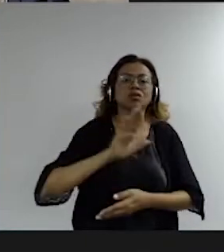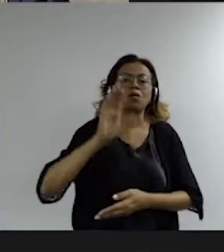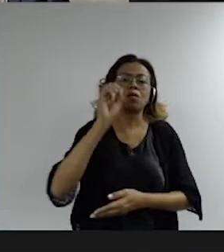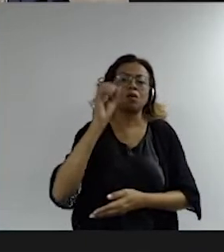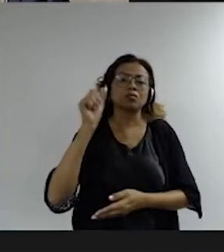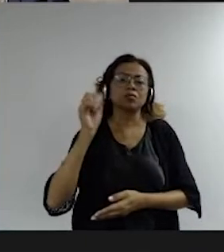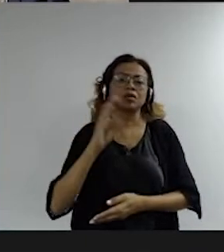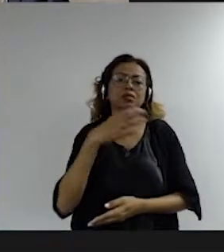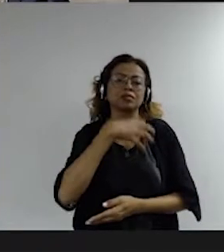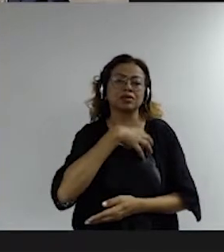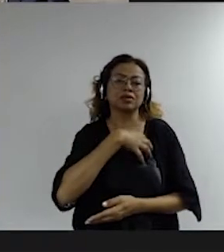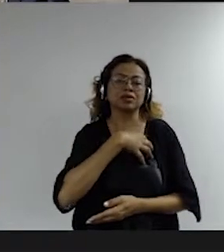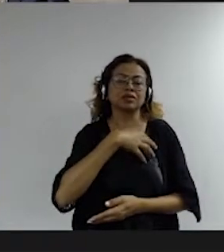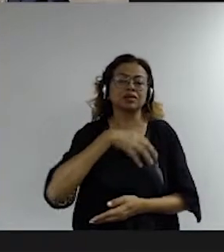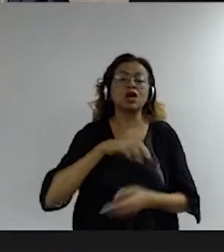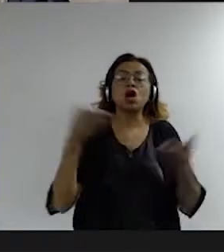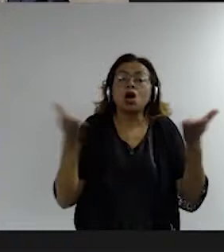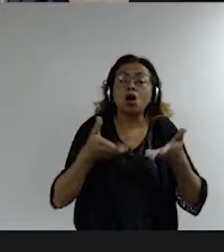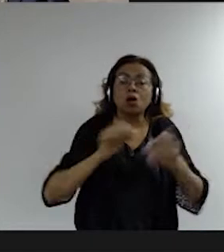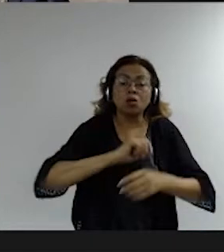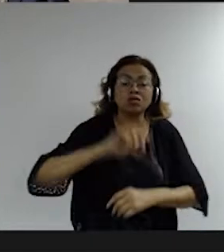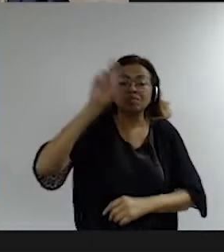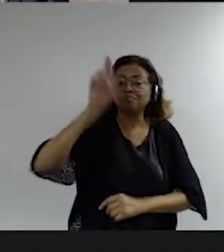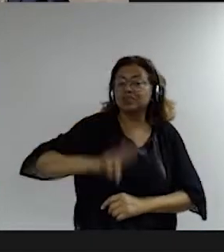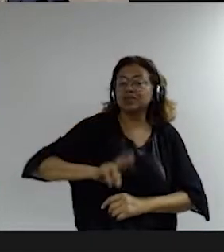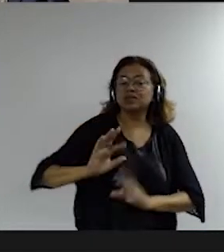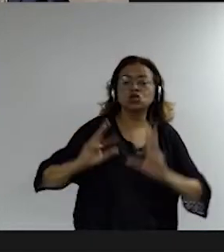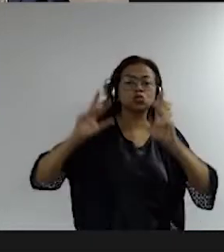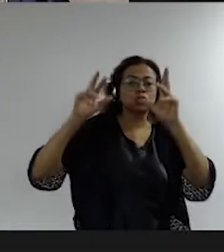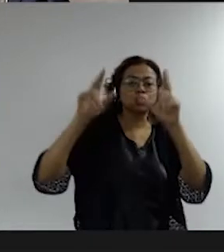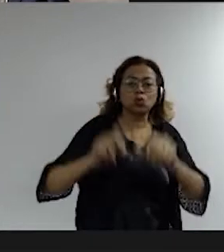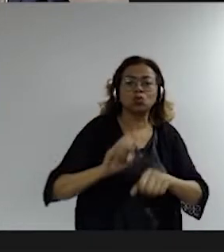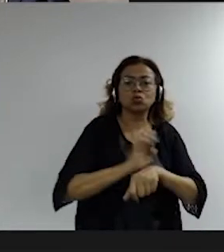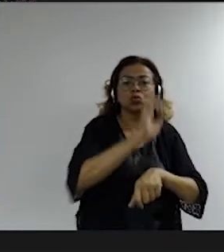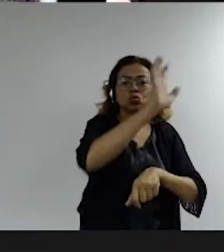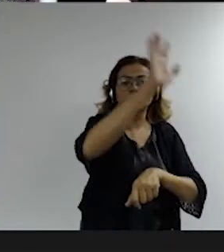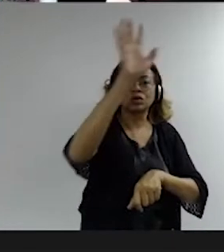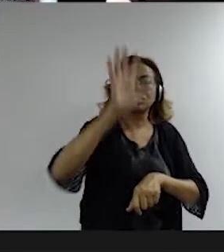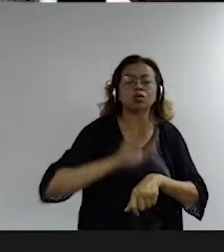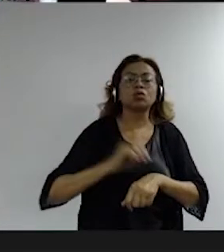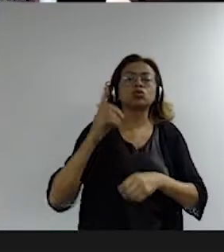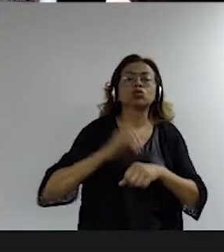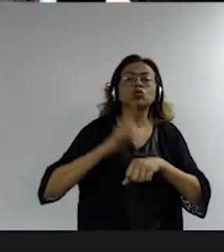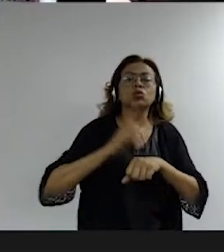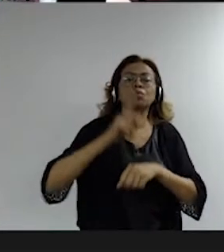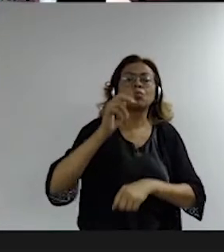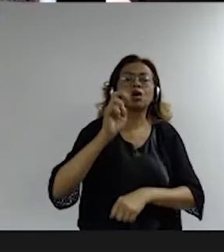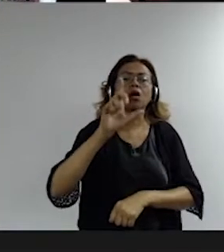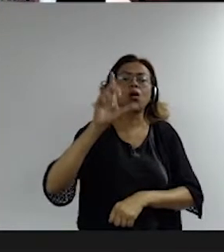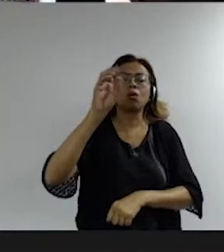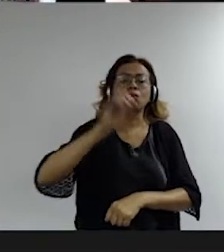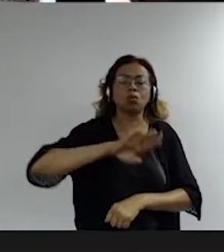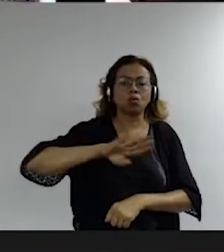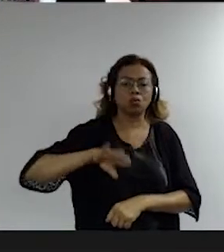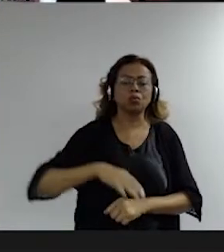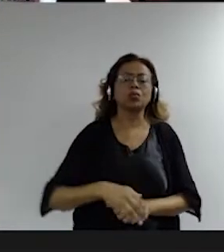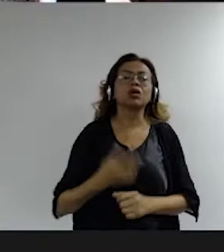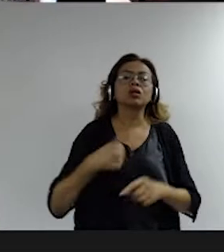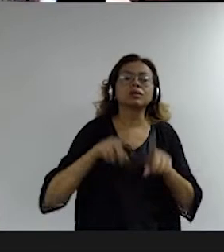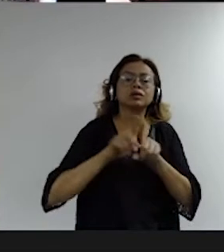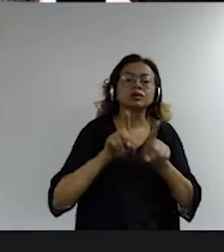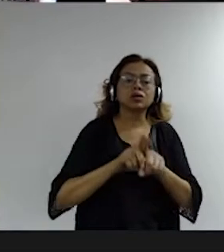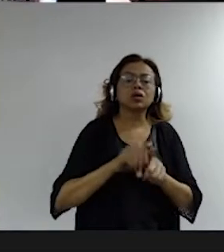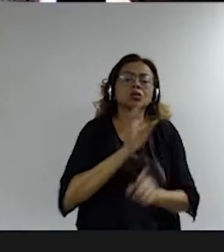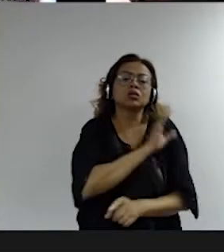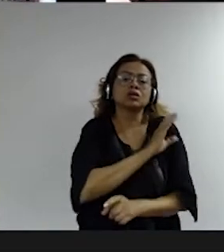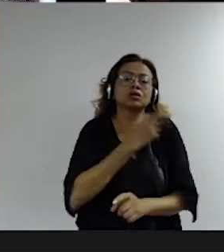neste ato representando todos os presidentes de seccionais, doutor Paulo Maia, o coordenador nacional das Caixas